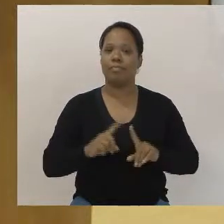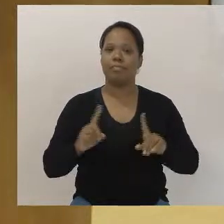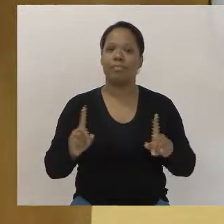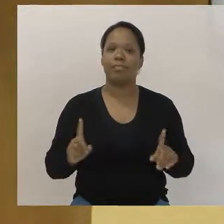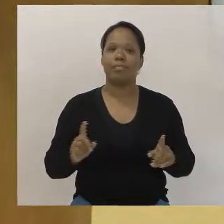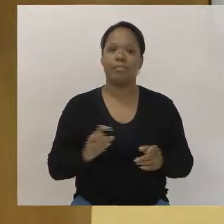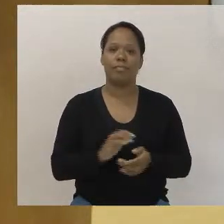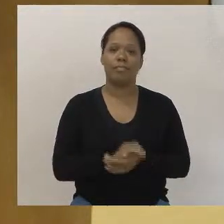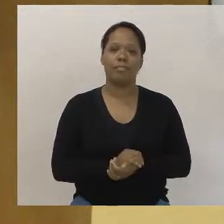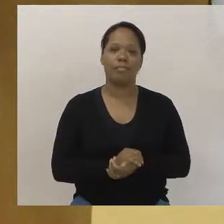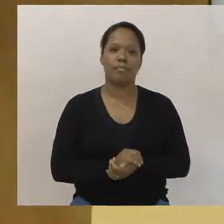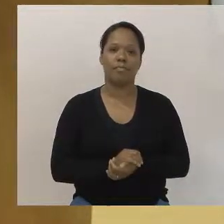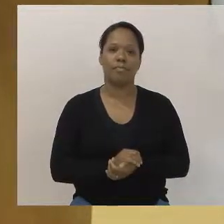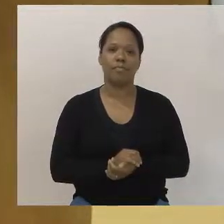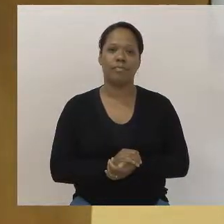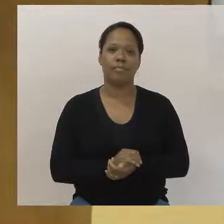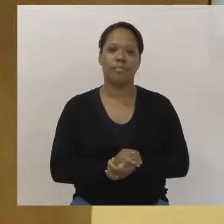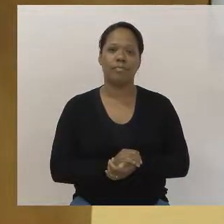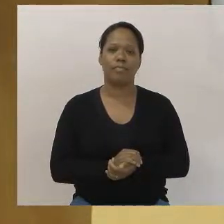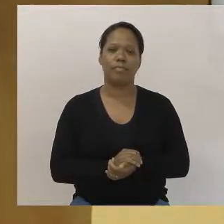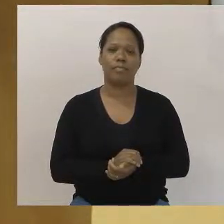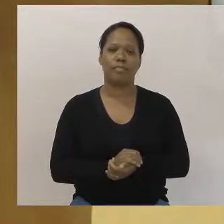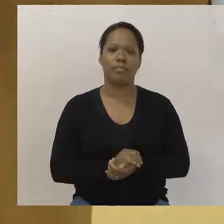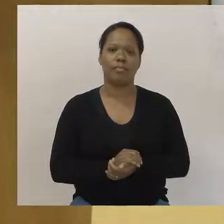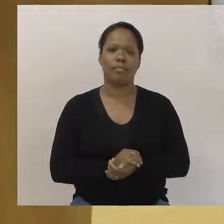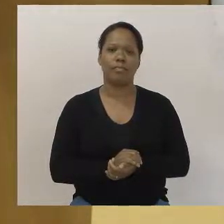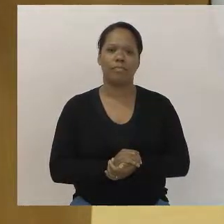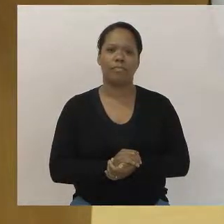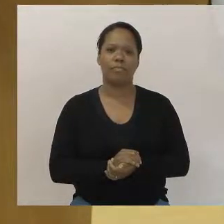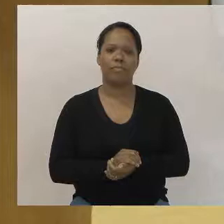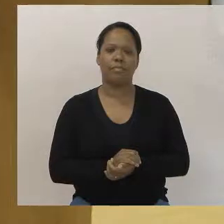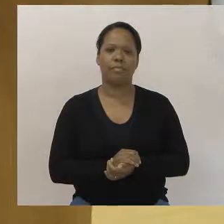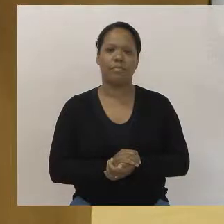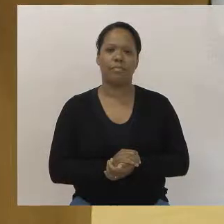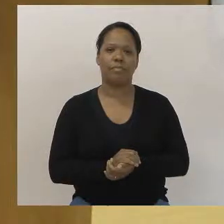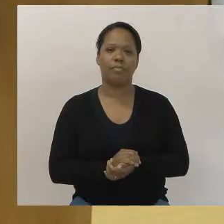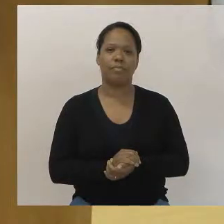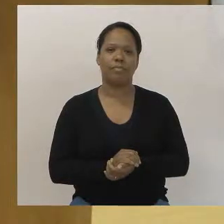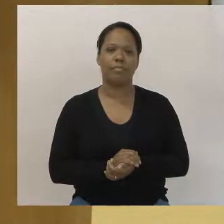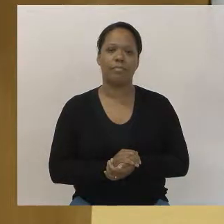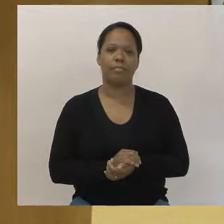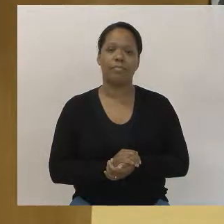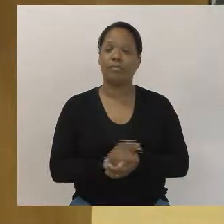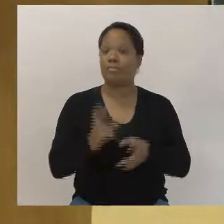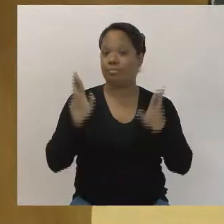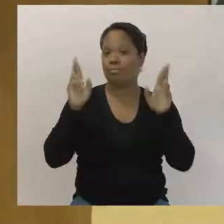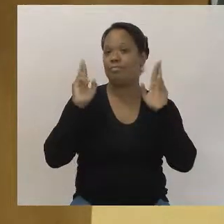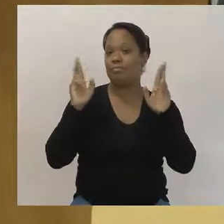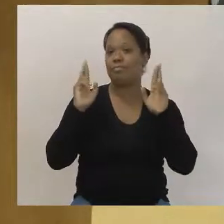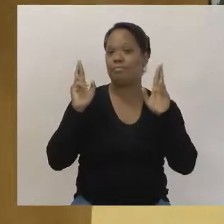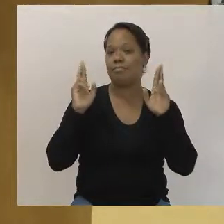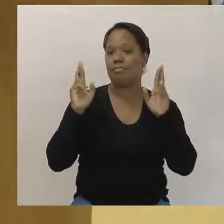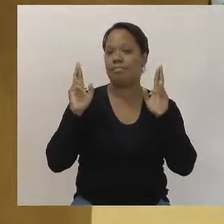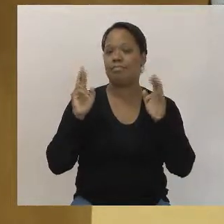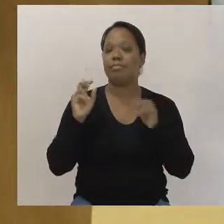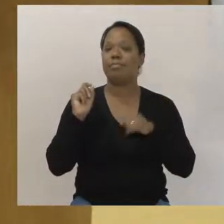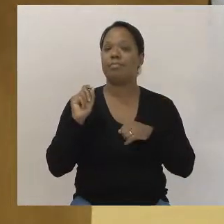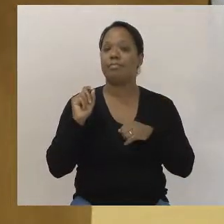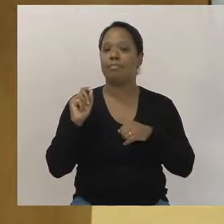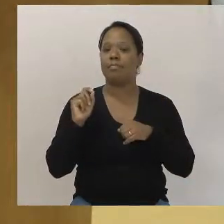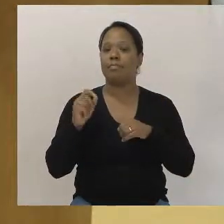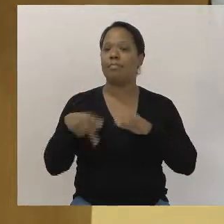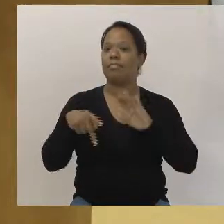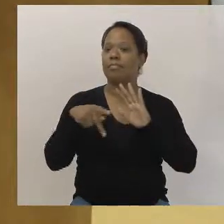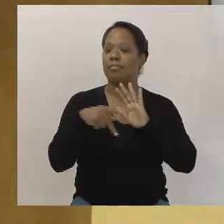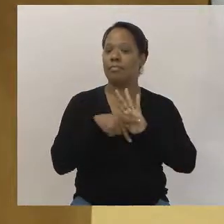é eu tenho eu tenho muita eu tenho muita esperança de que os